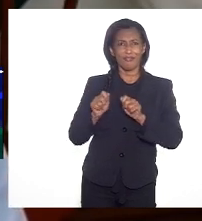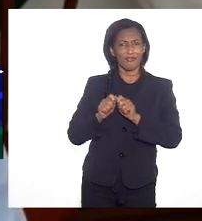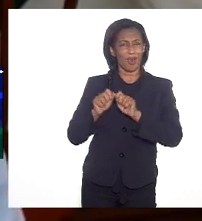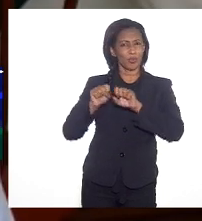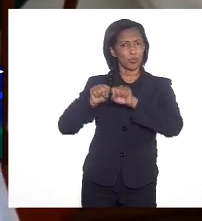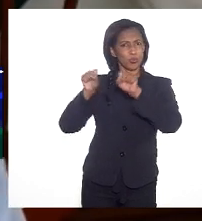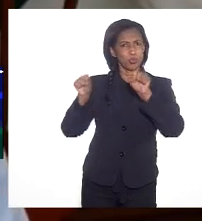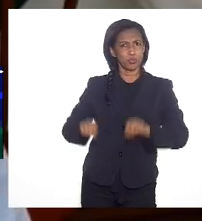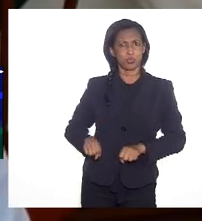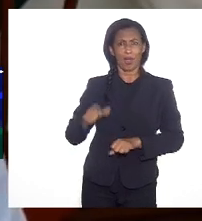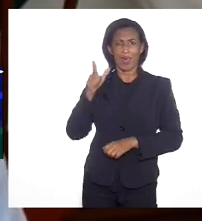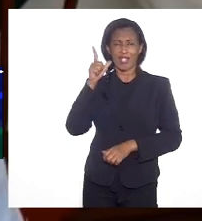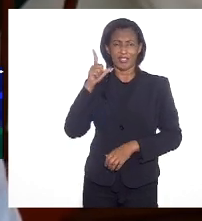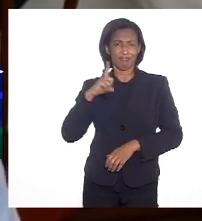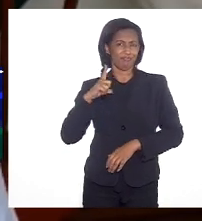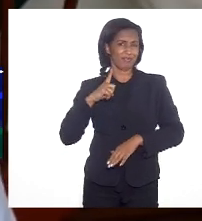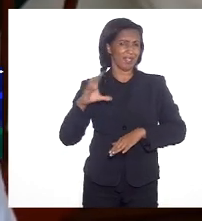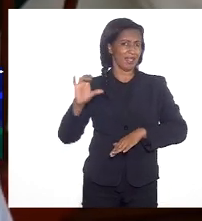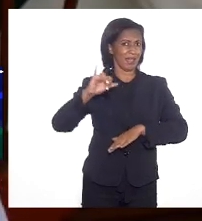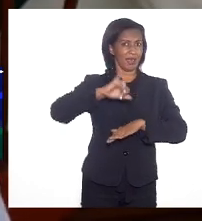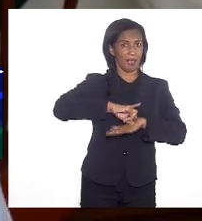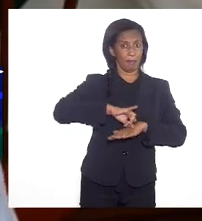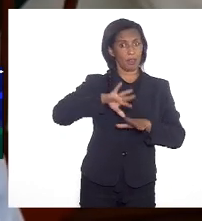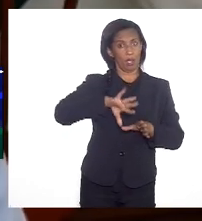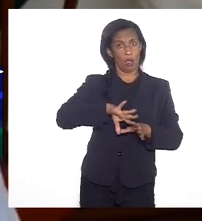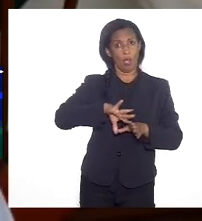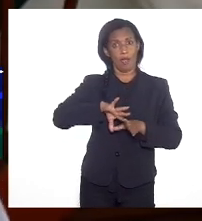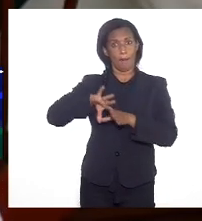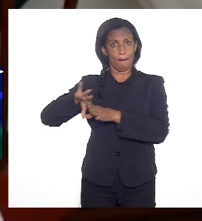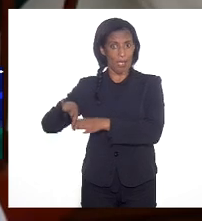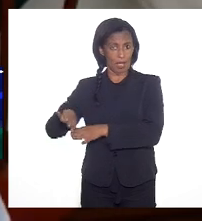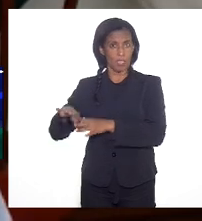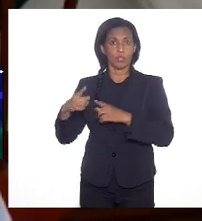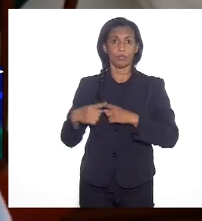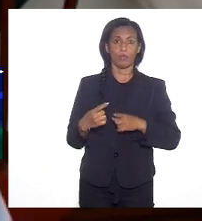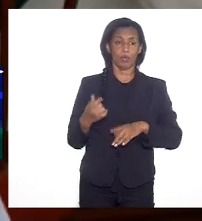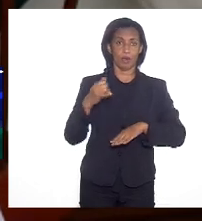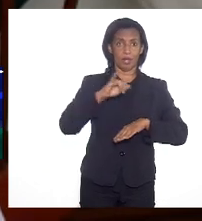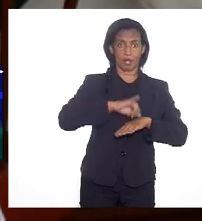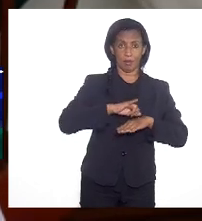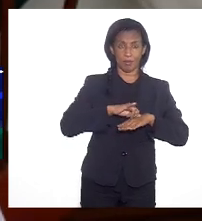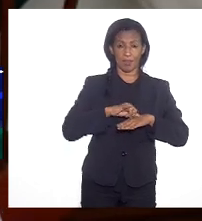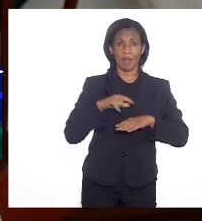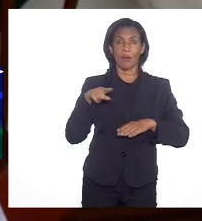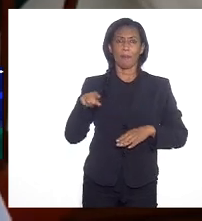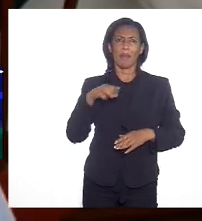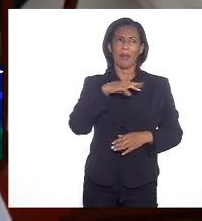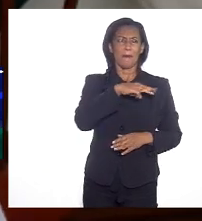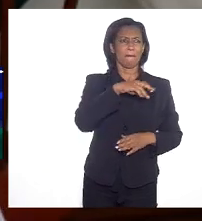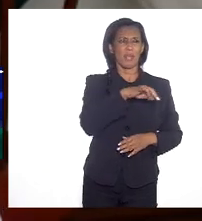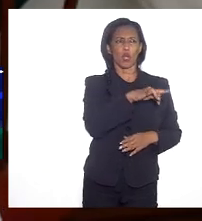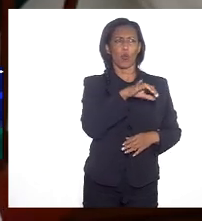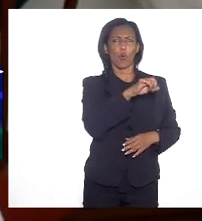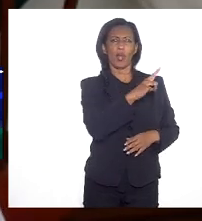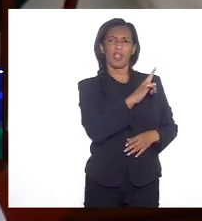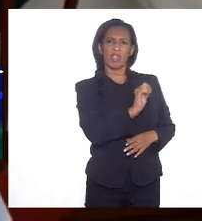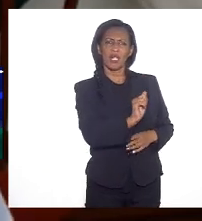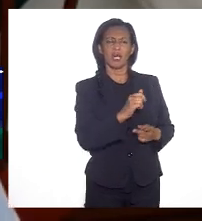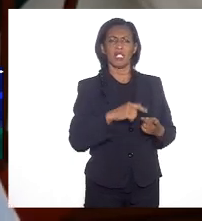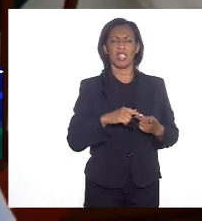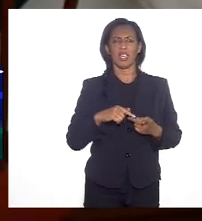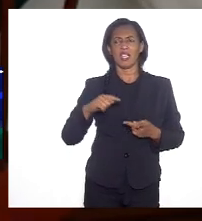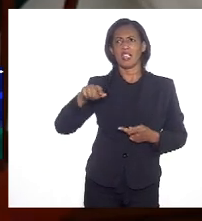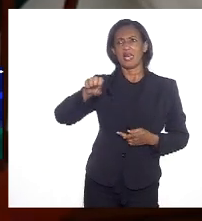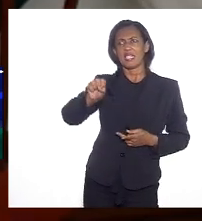A gente tem, óbvio, a capital é uma coisa à parte, por ser capital, mas na região metropolitana, região serrana e